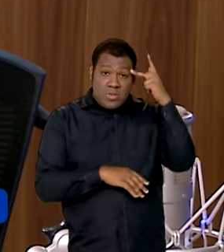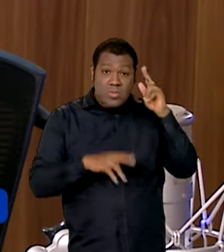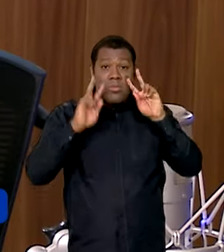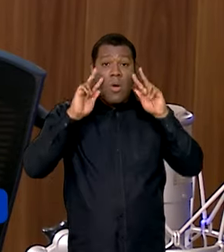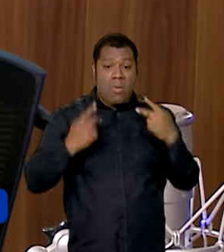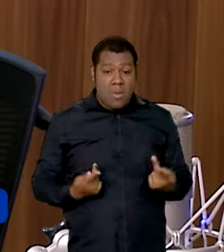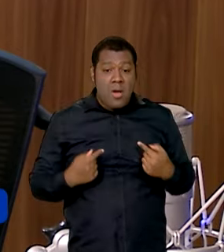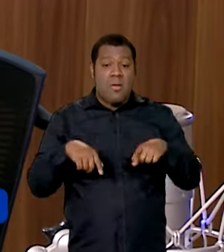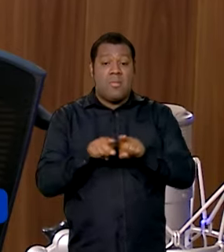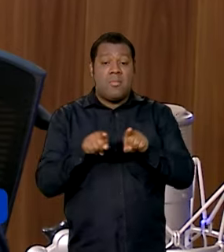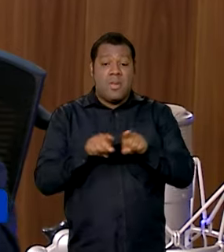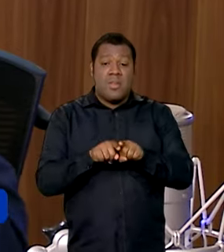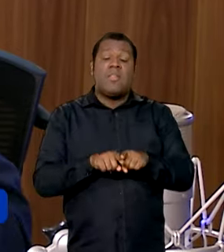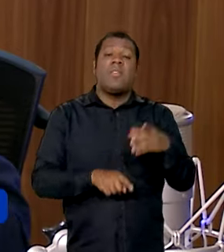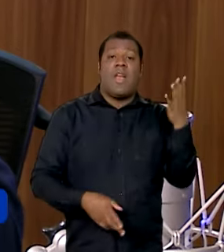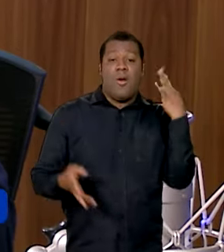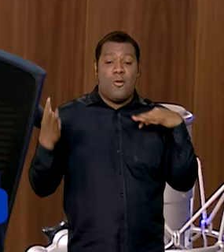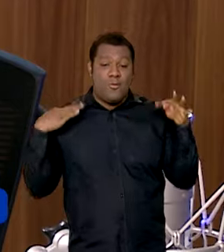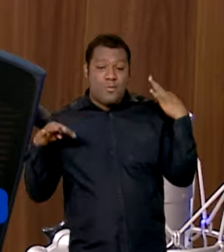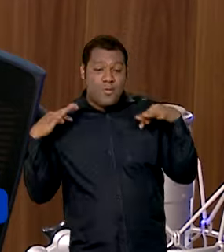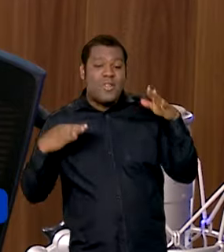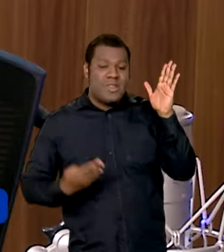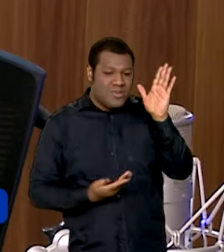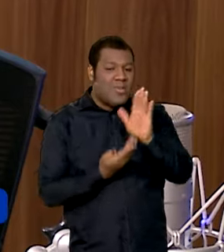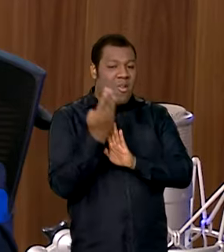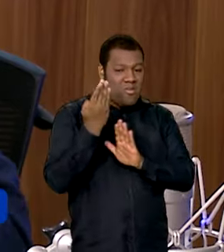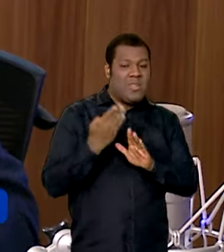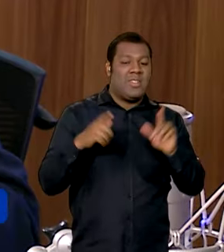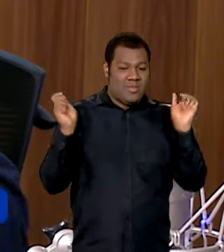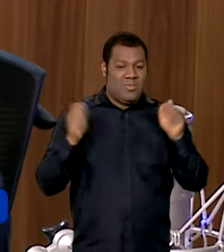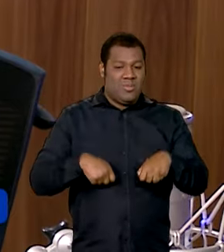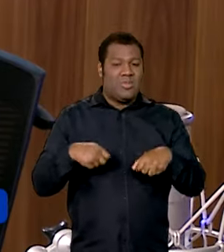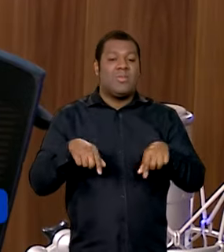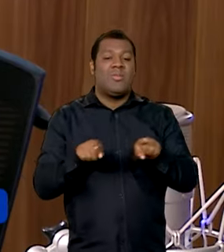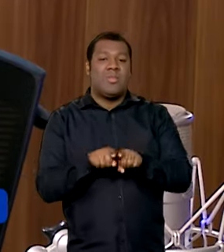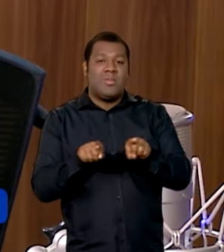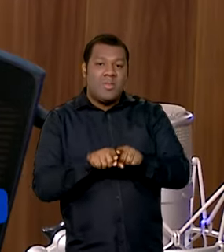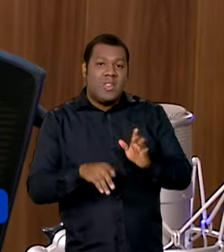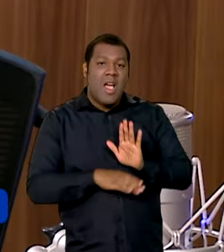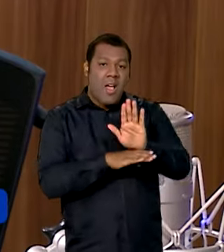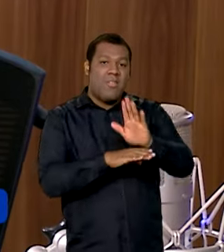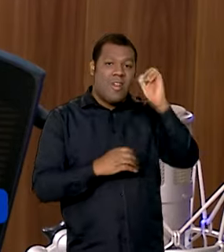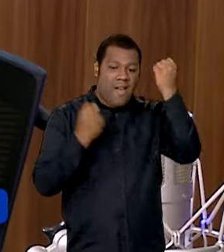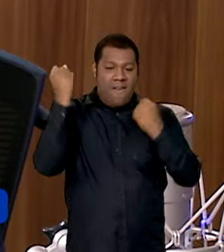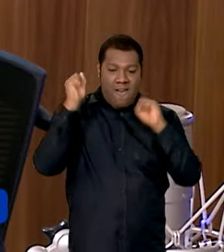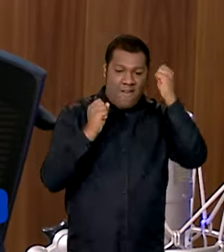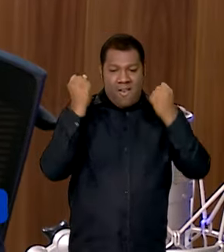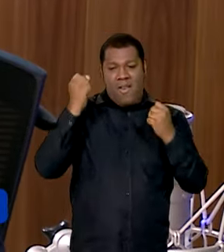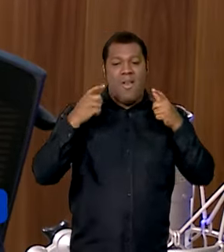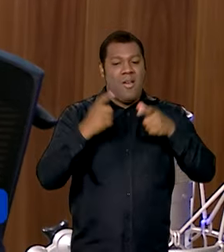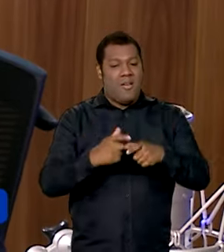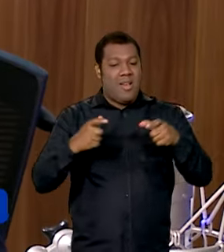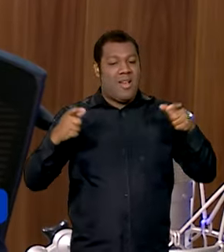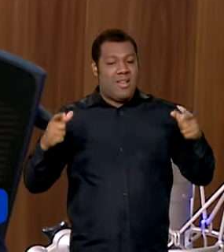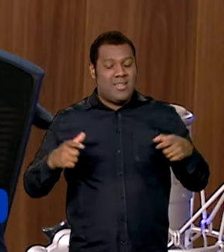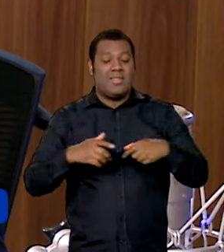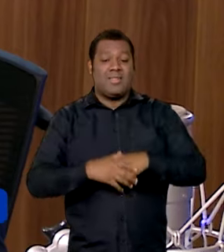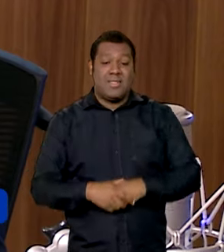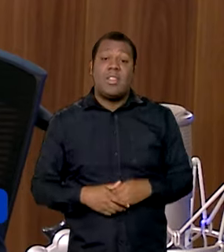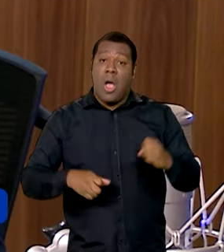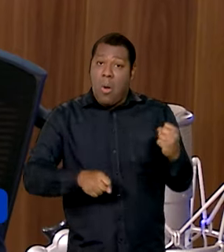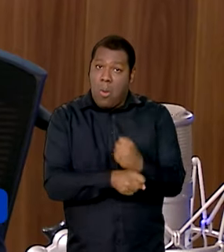que vai servir pro turismo vai servir para enação vai servir pra indústria então uma uma obra altamente